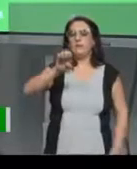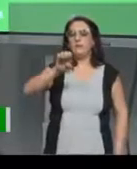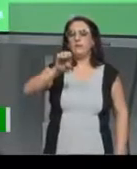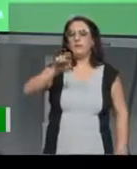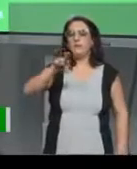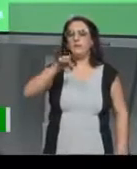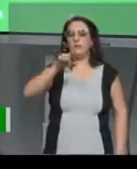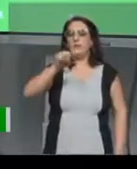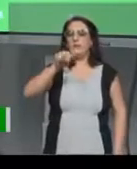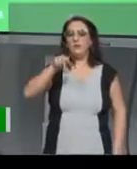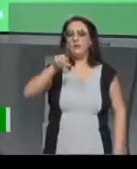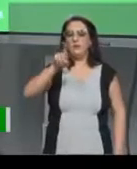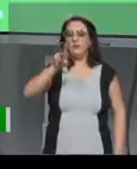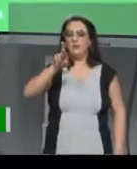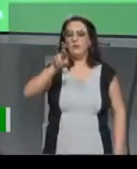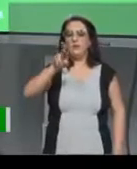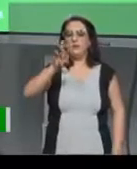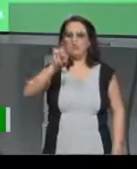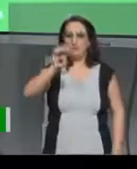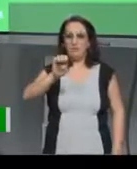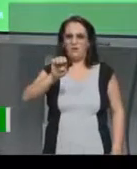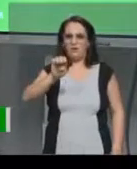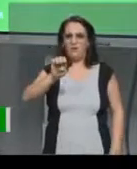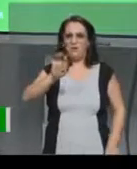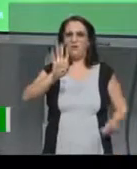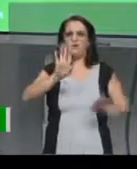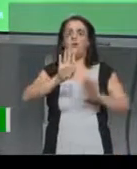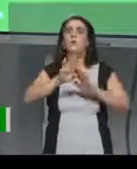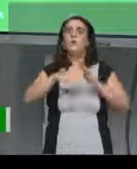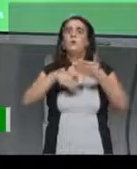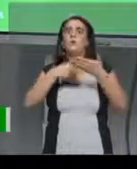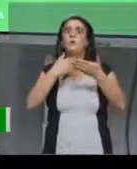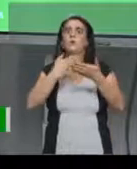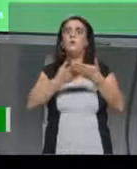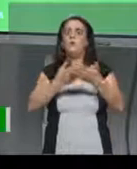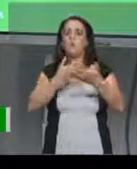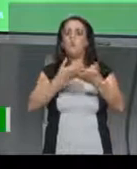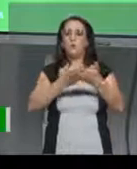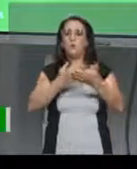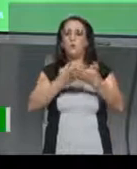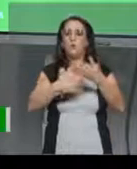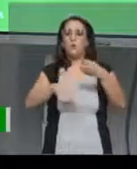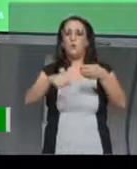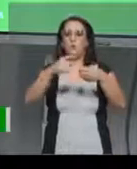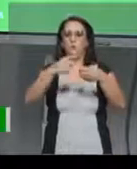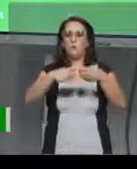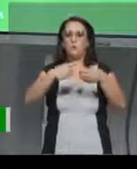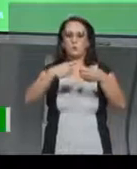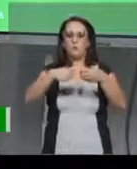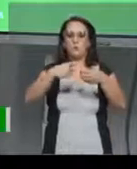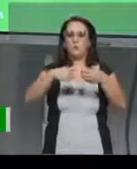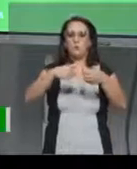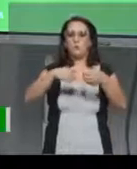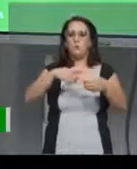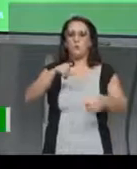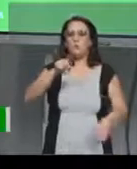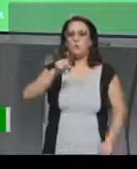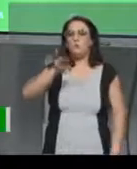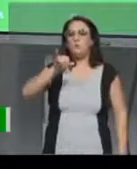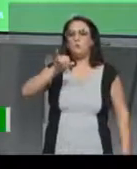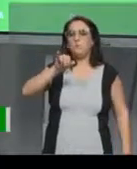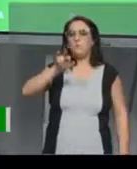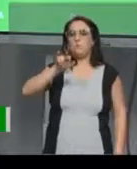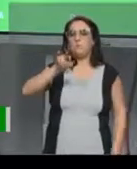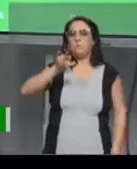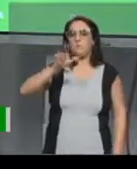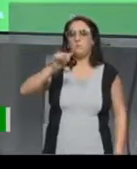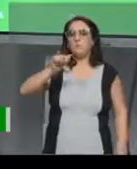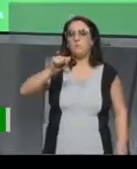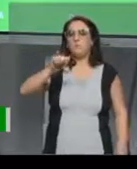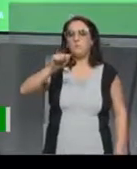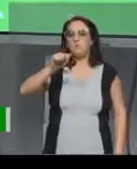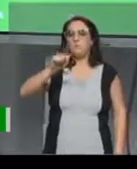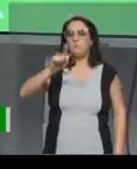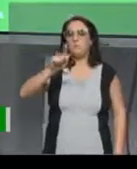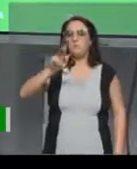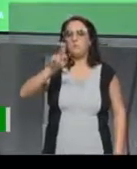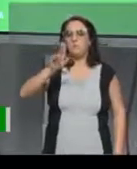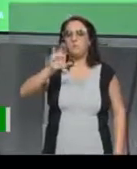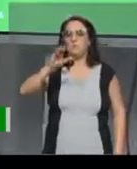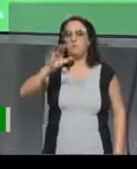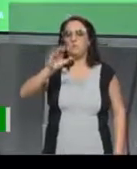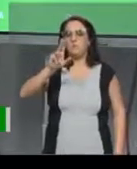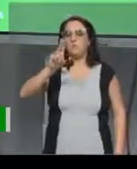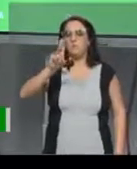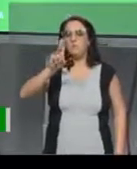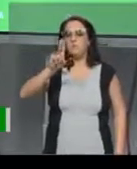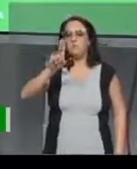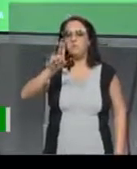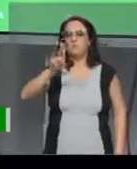isso mesmo que fala. Ele é estudante da Escola Estadual Mário Casasanta, do município de Piraguçu, estudante do 6º ano.